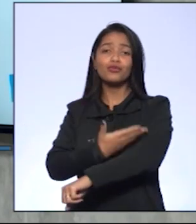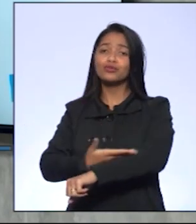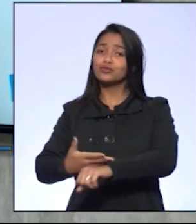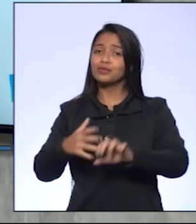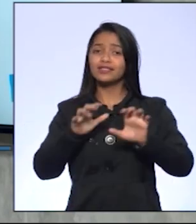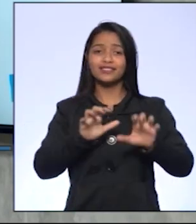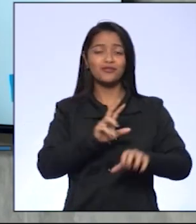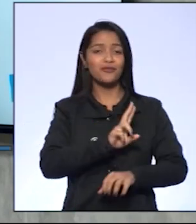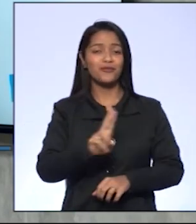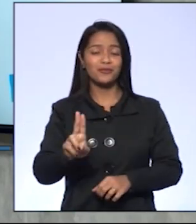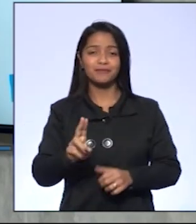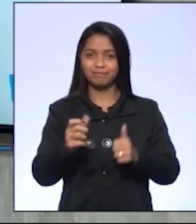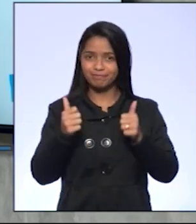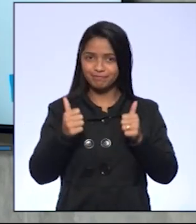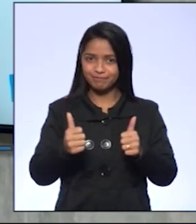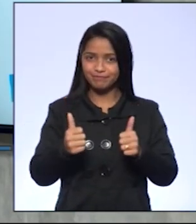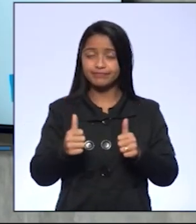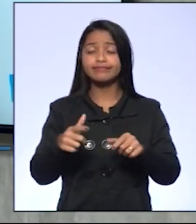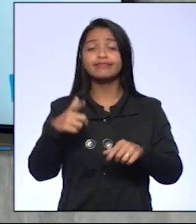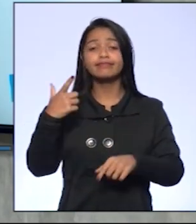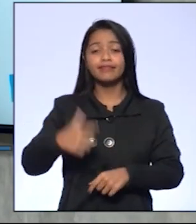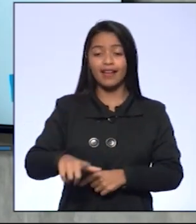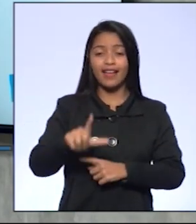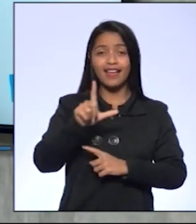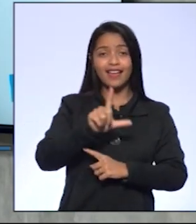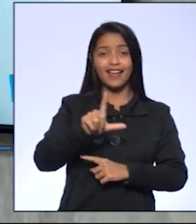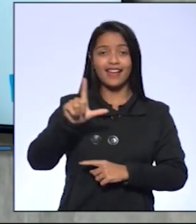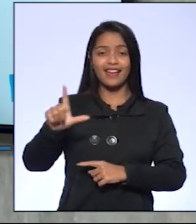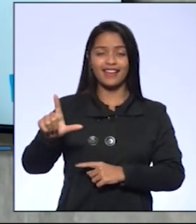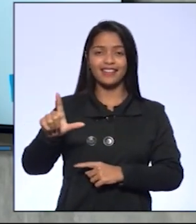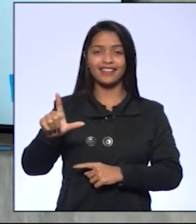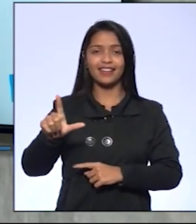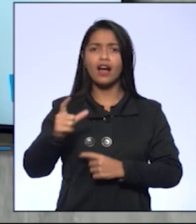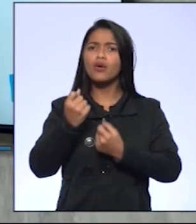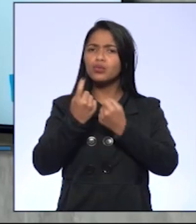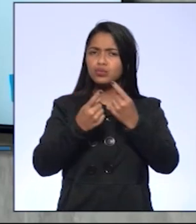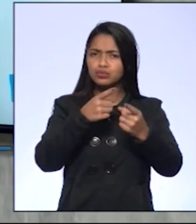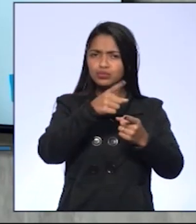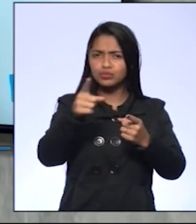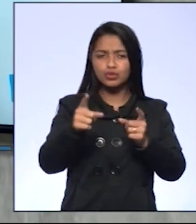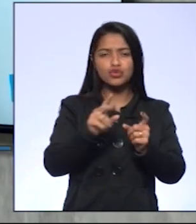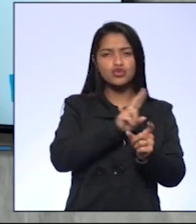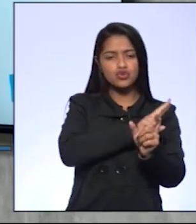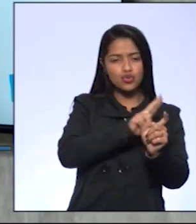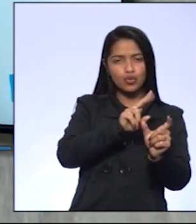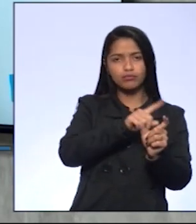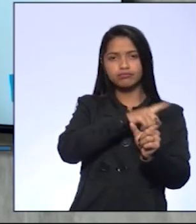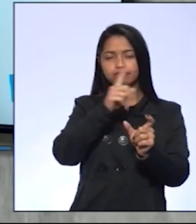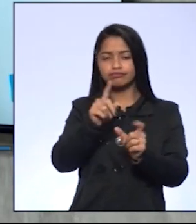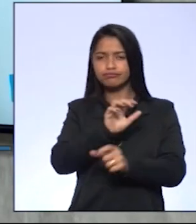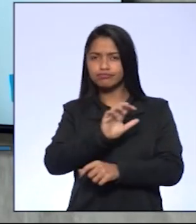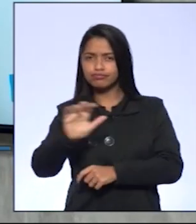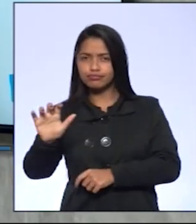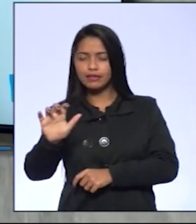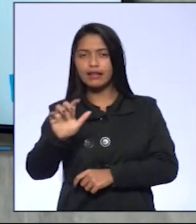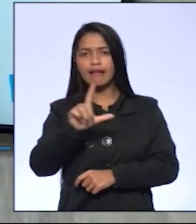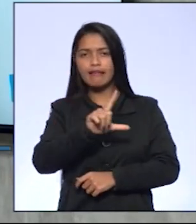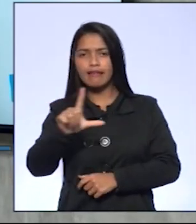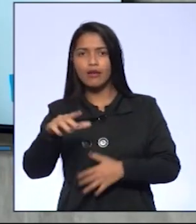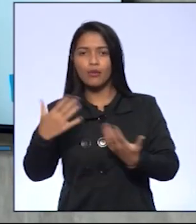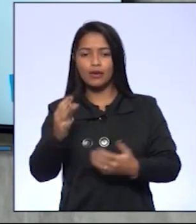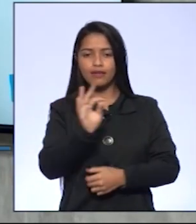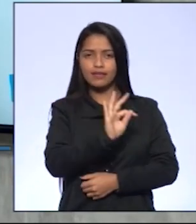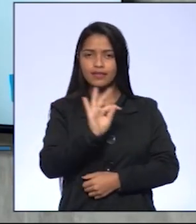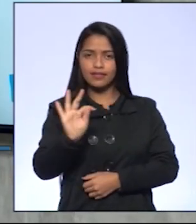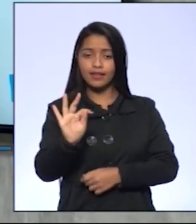certo? Beleza? O LL, que alguns de vocês têm no sobrenome, TT, essas consoantes dobradas,